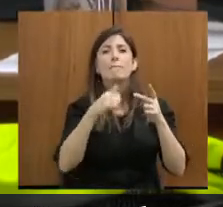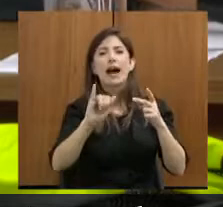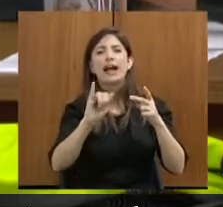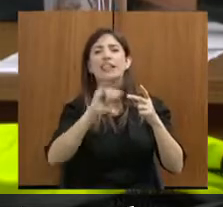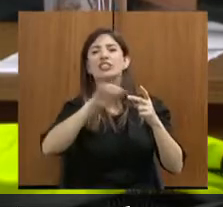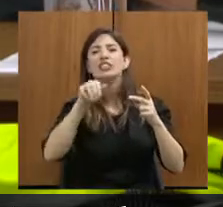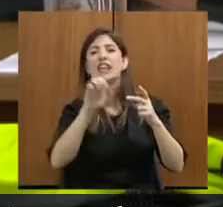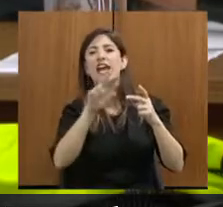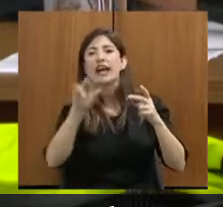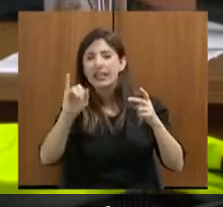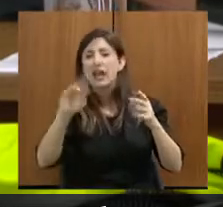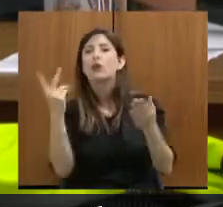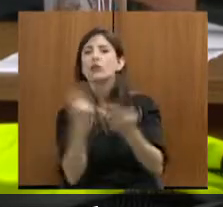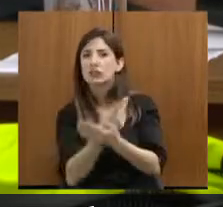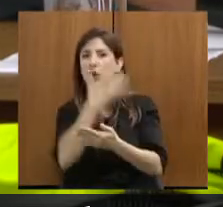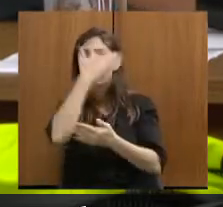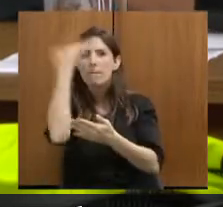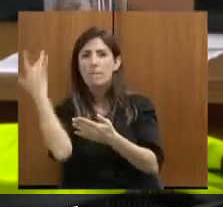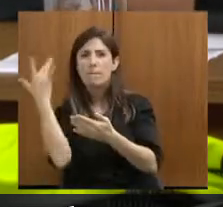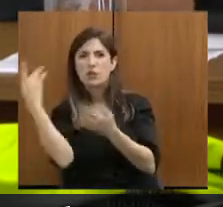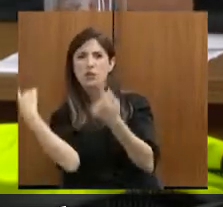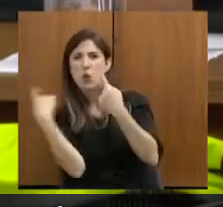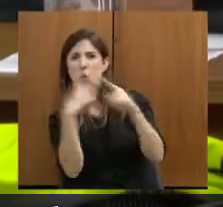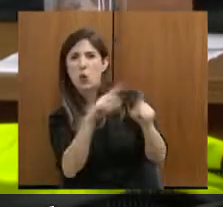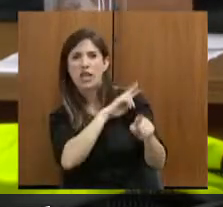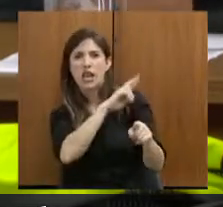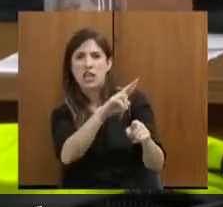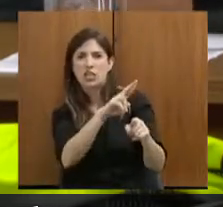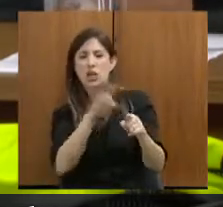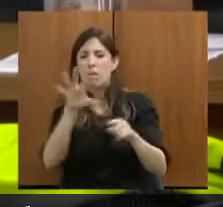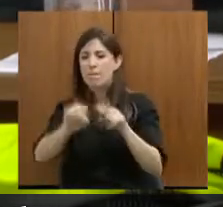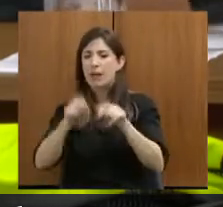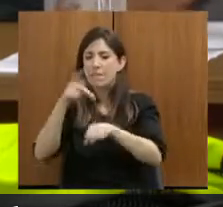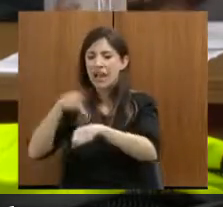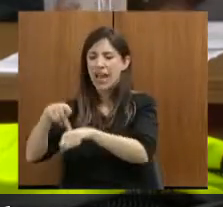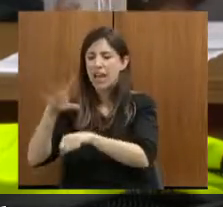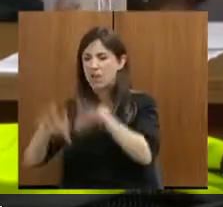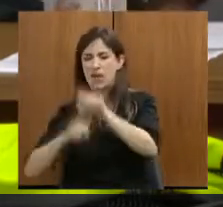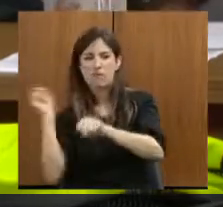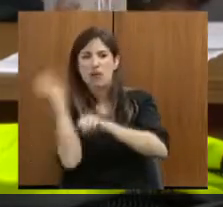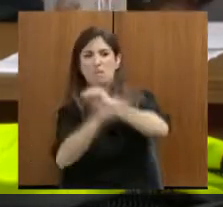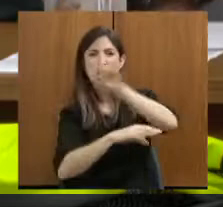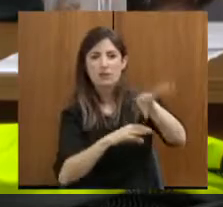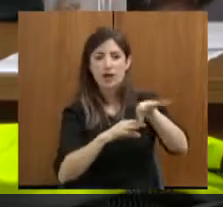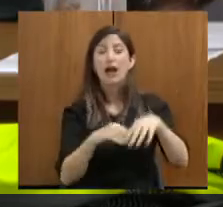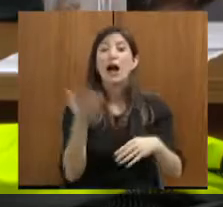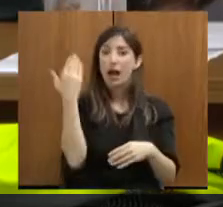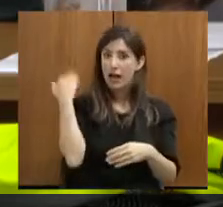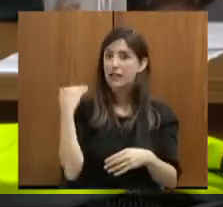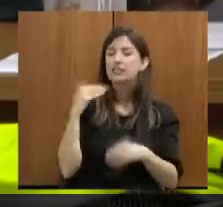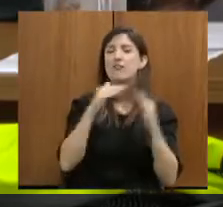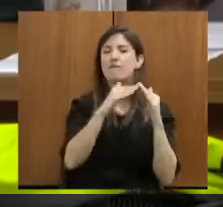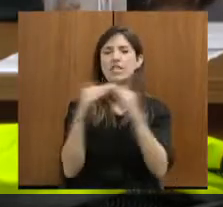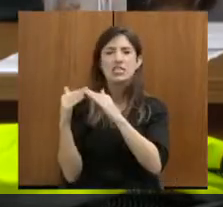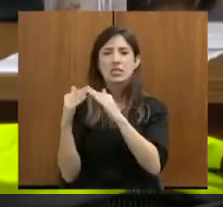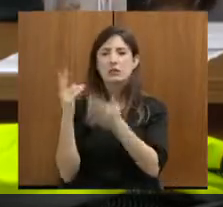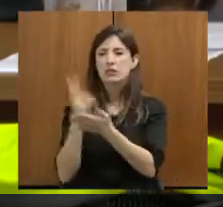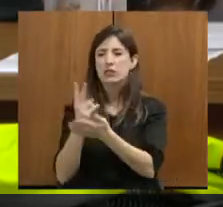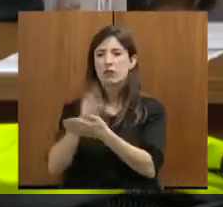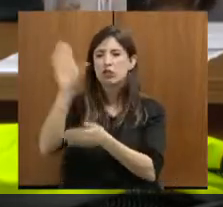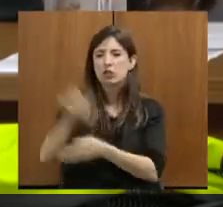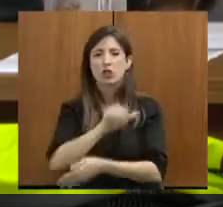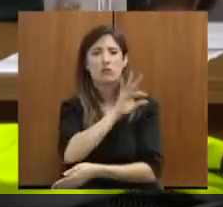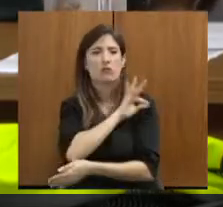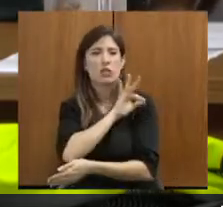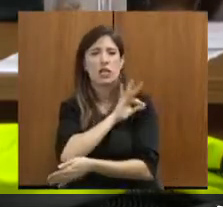né é que o vizinho toda vez acionaram a polícia né falando